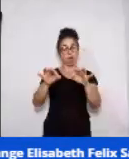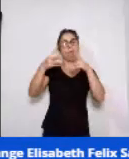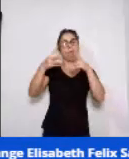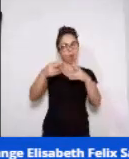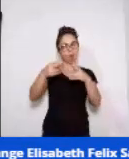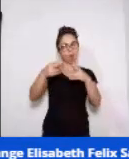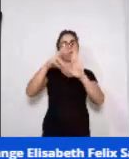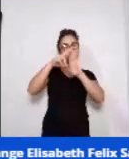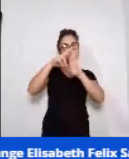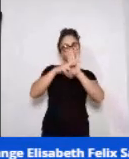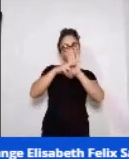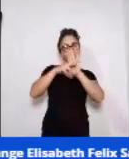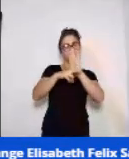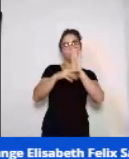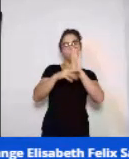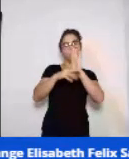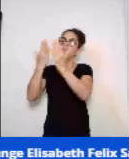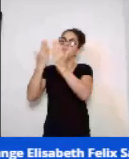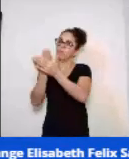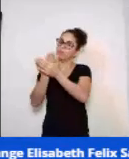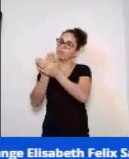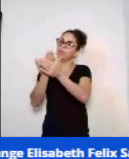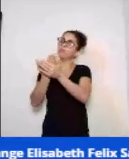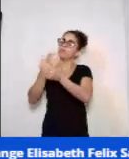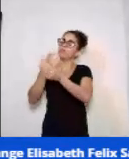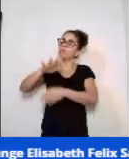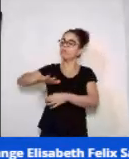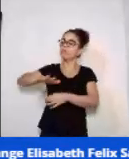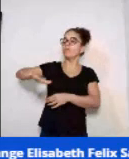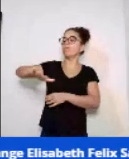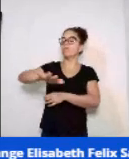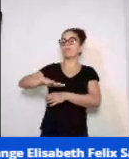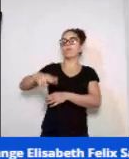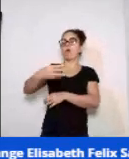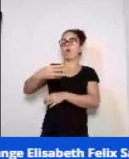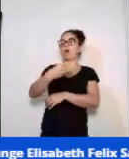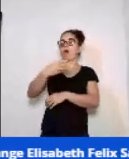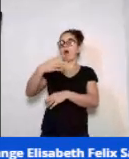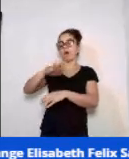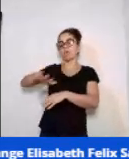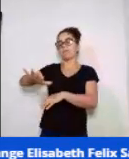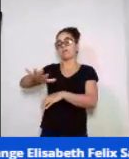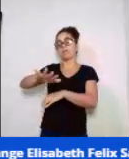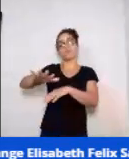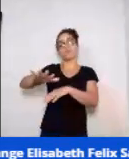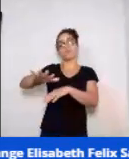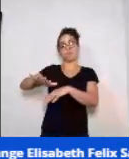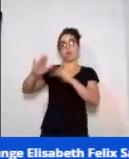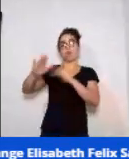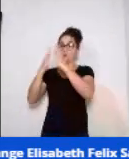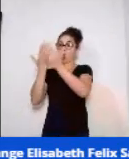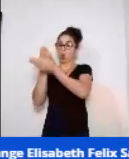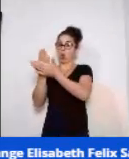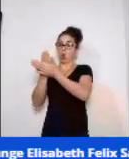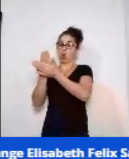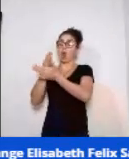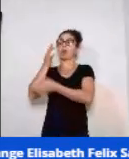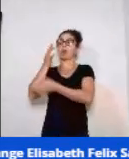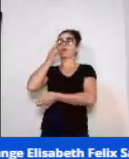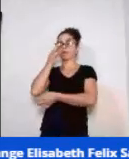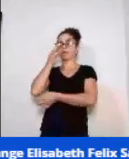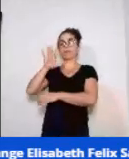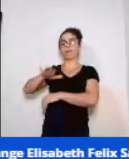nosso melhor possível diante da nossa realidade, né? Na escola, o que a gente priorizou?